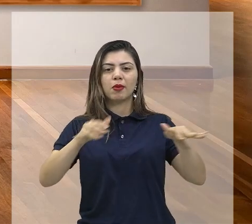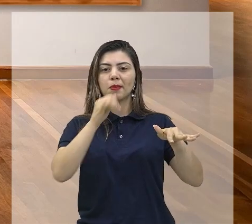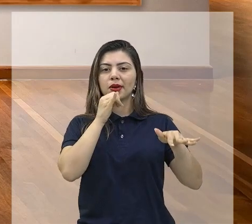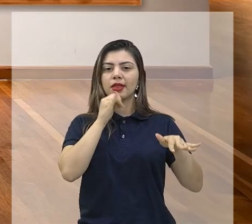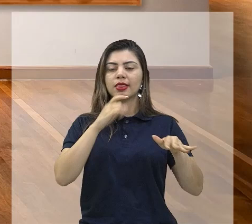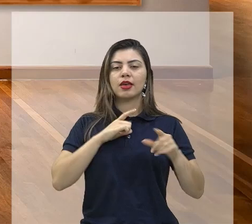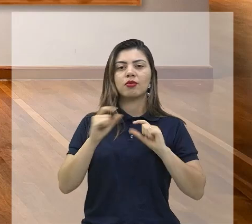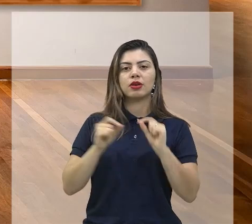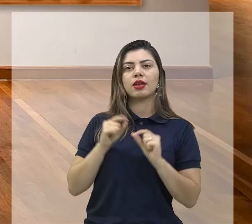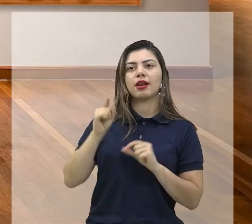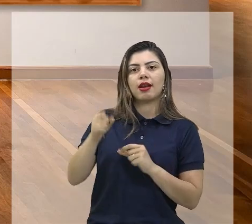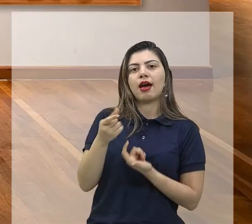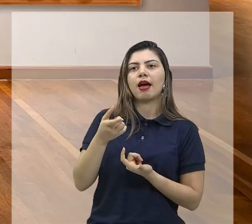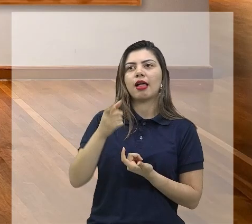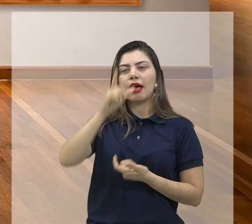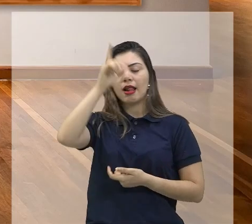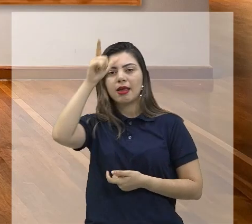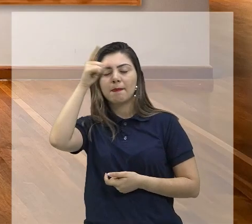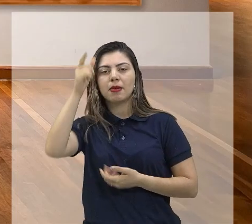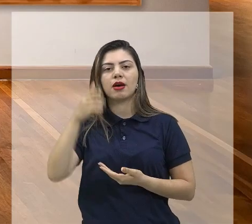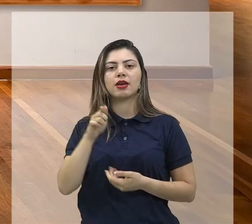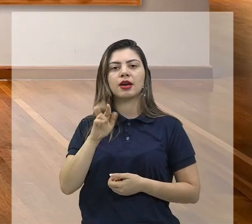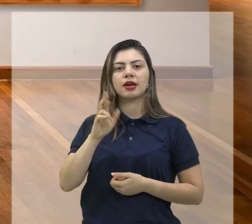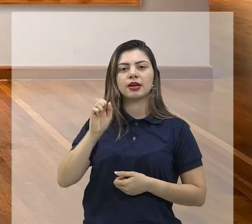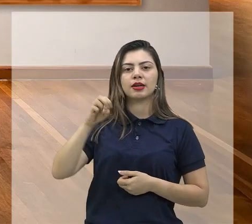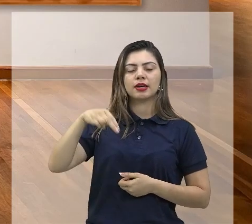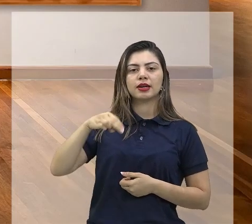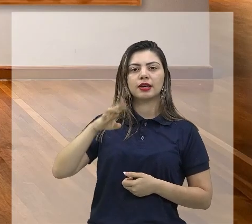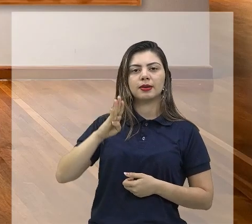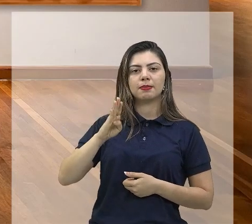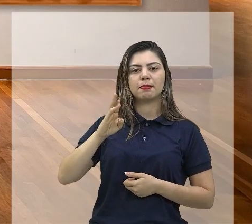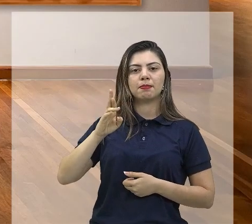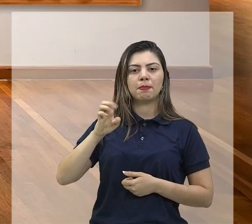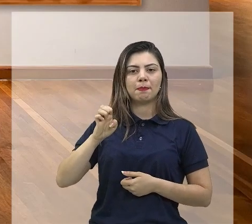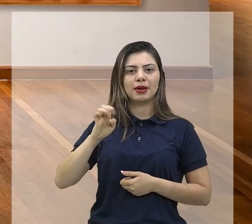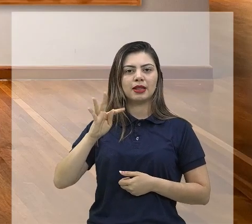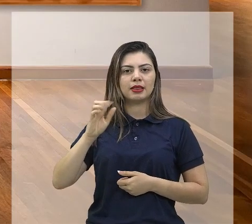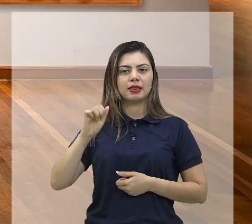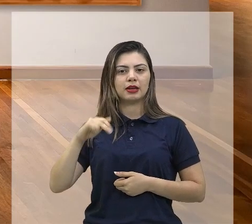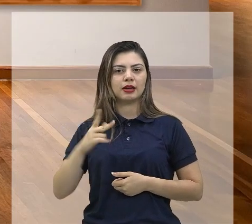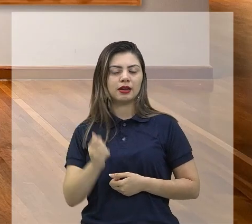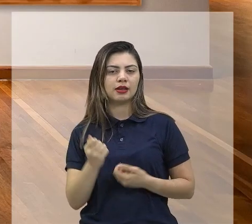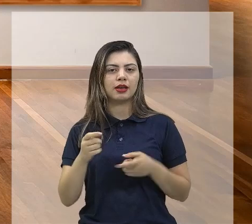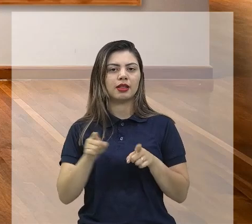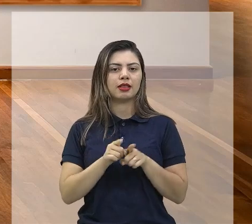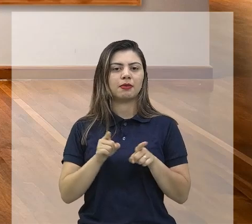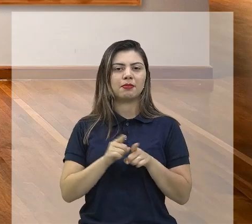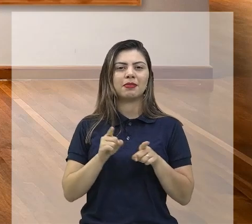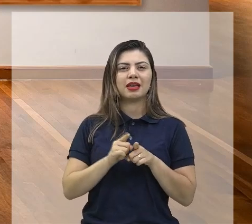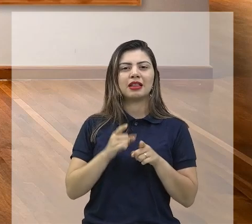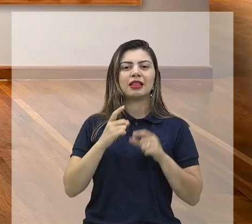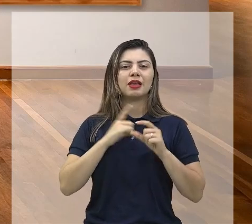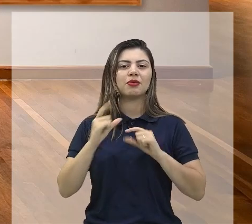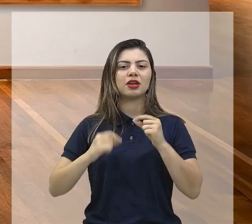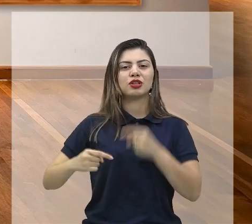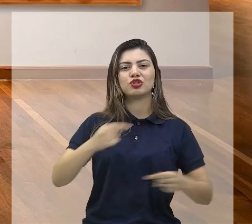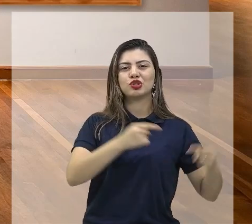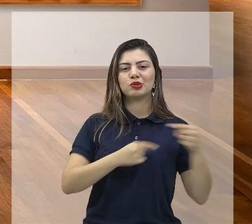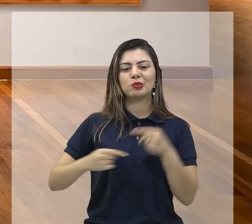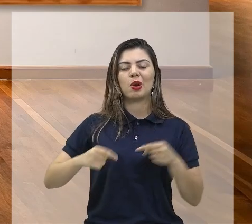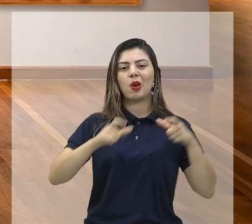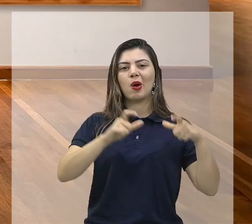a França e a Alemanha competiam por territórios na África e na Ásia. Nós temos também, olha só,